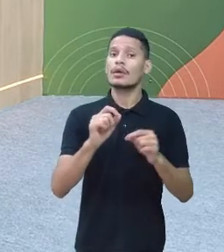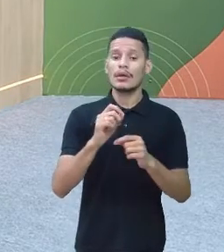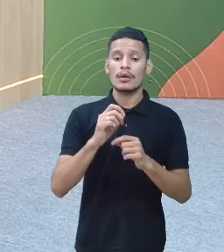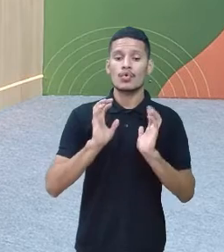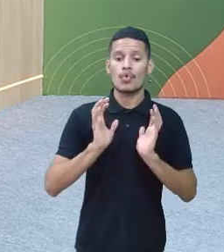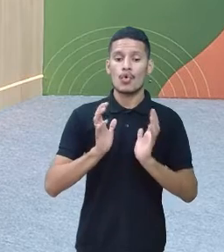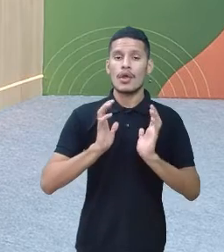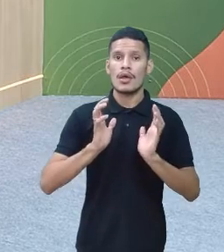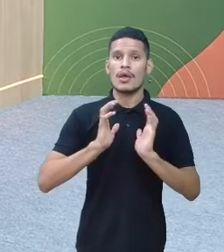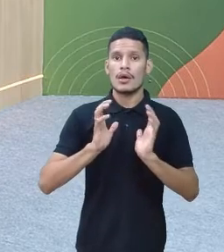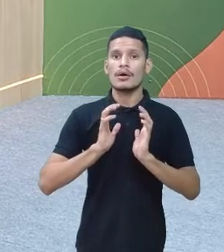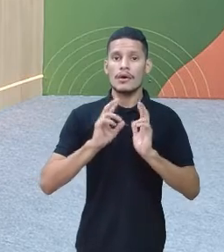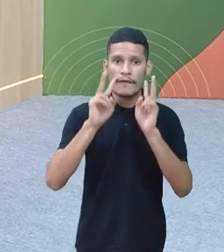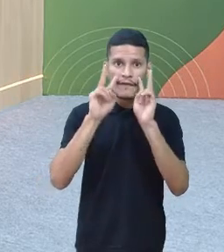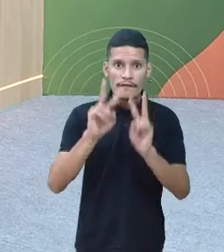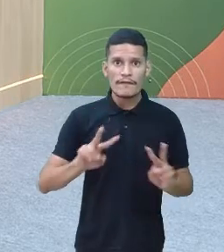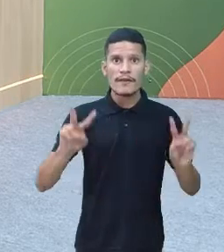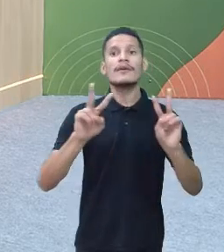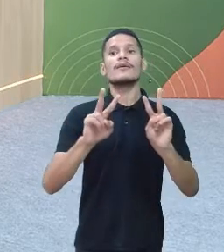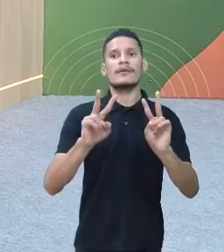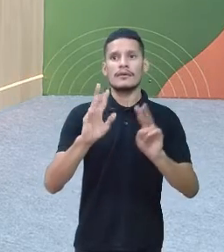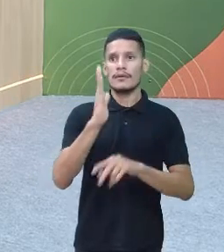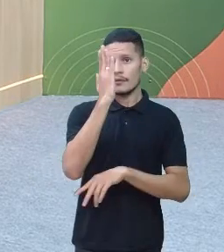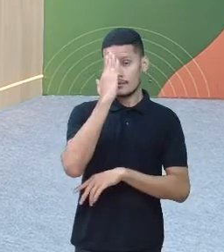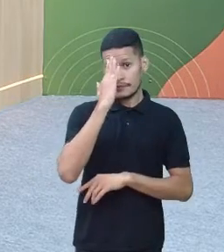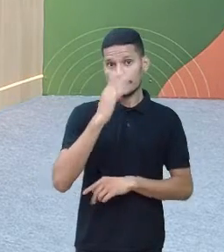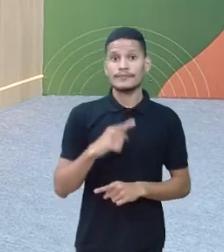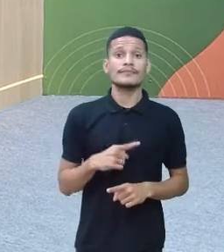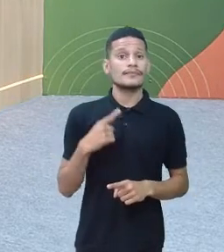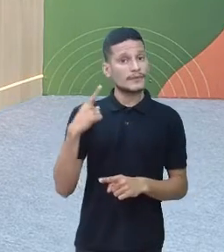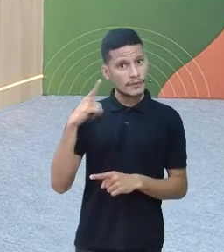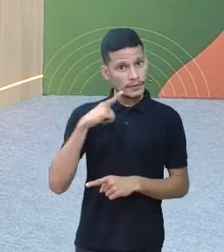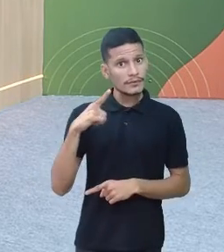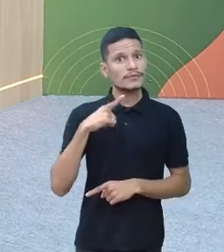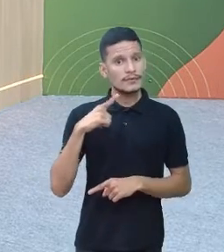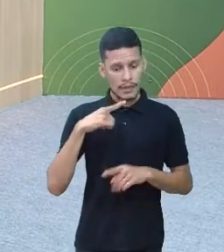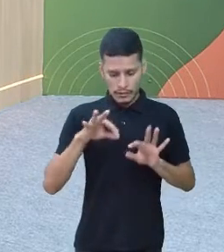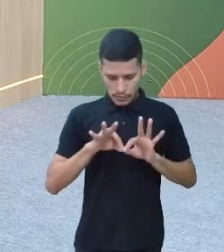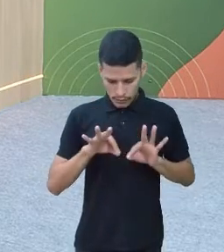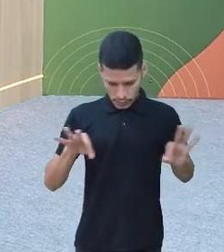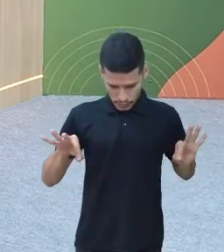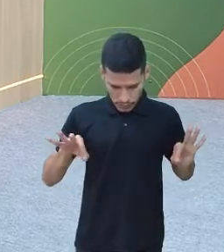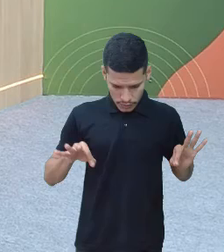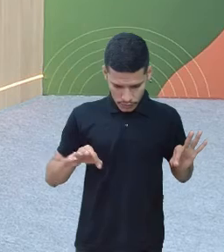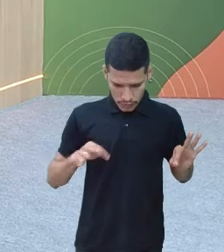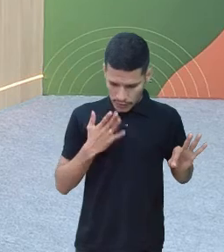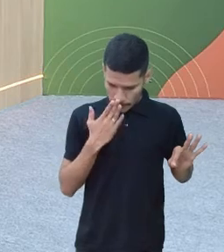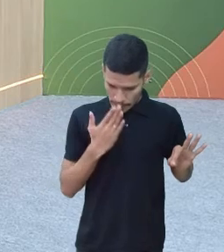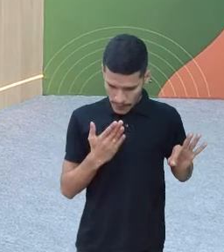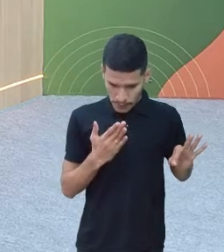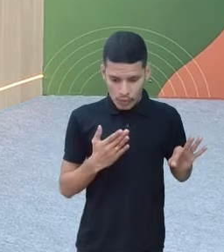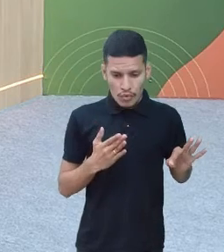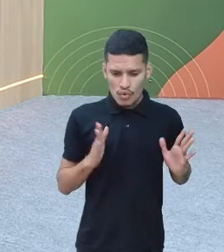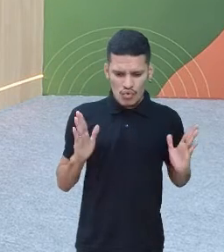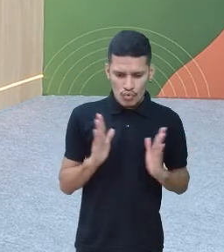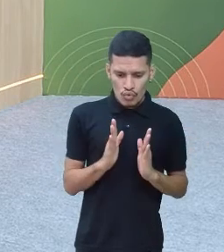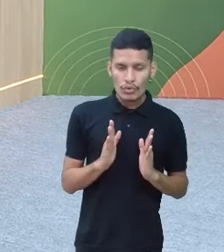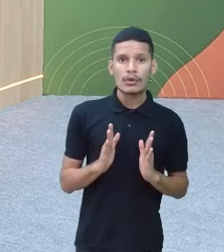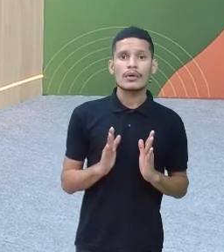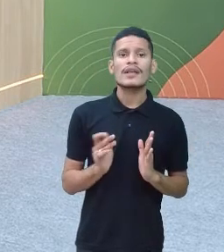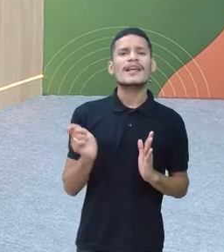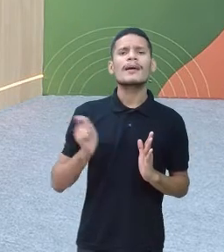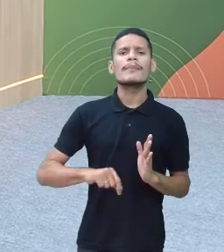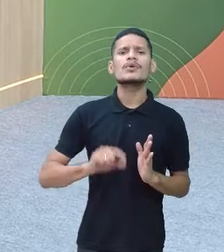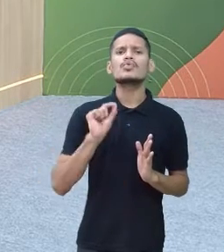aí, ele também tem essa linha delimitada nesse espaço curto, justamente